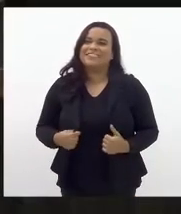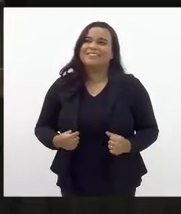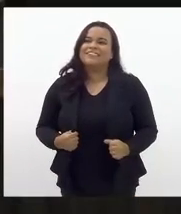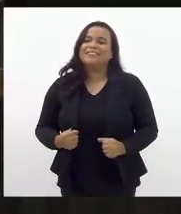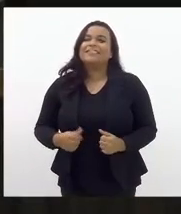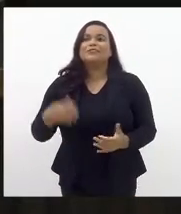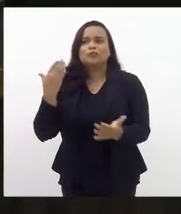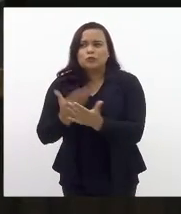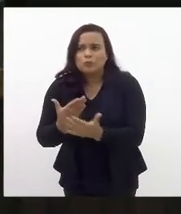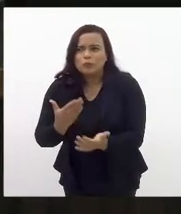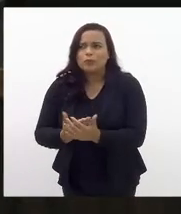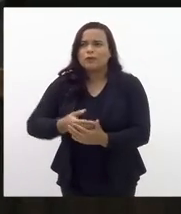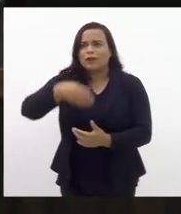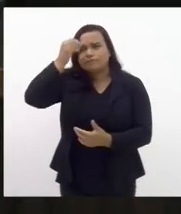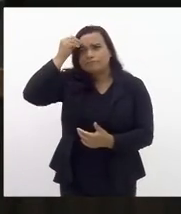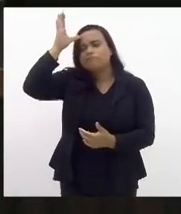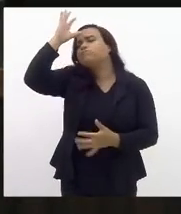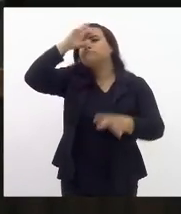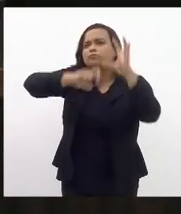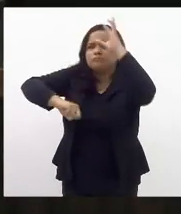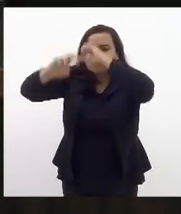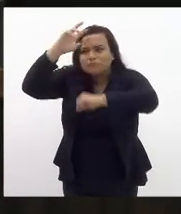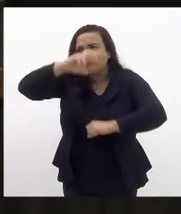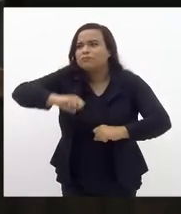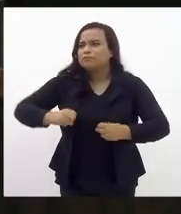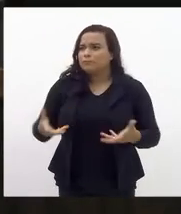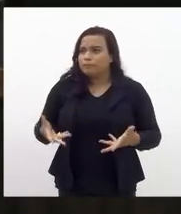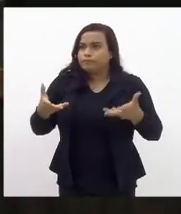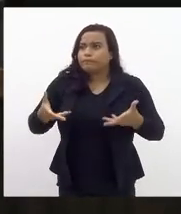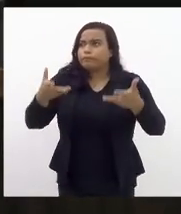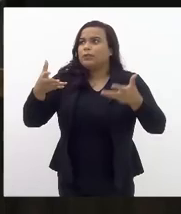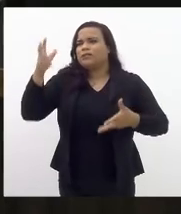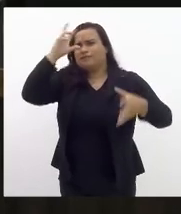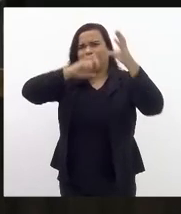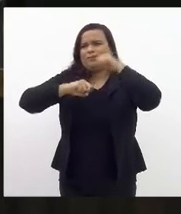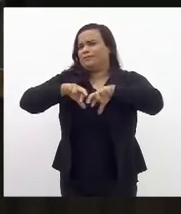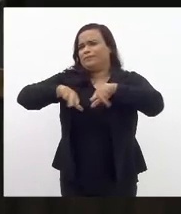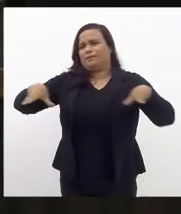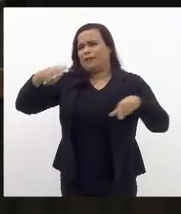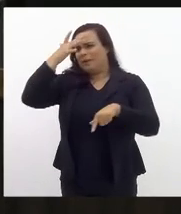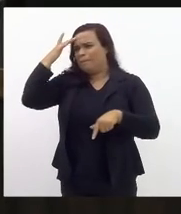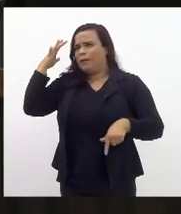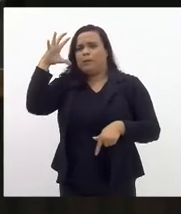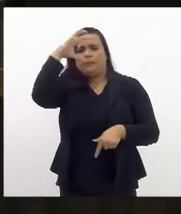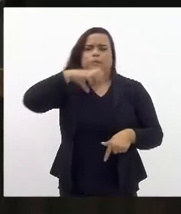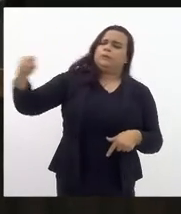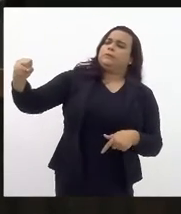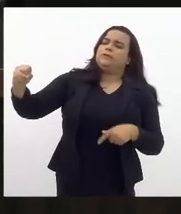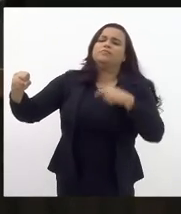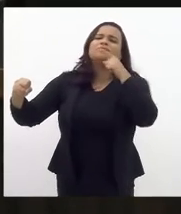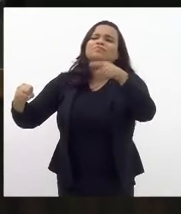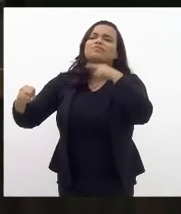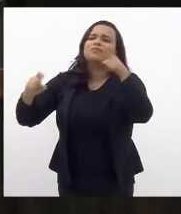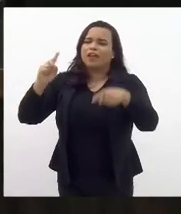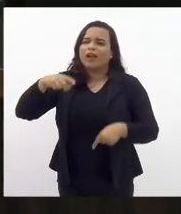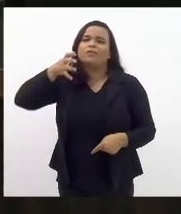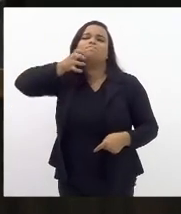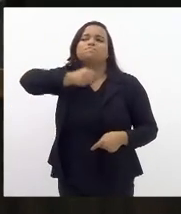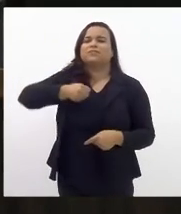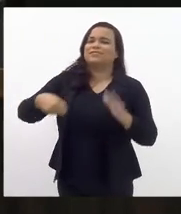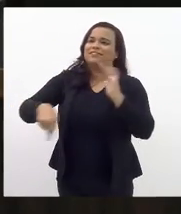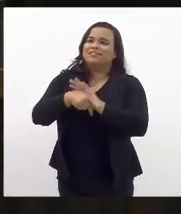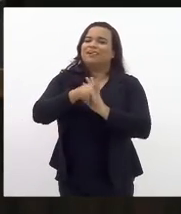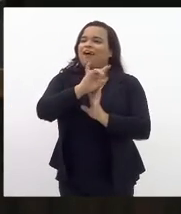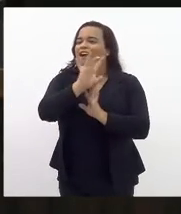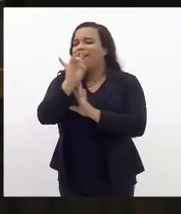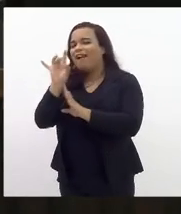Estudar, ter conhecimento, essa riqueza que vocês vão adquirir, que ninguém tirará de vocês. É um patrimônio de